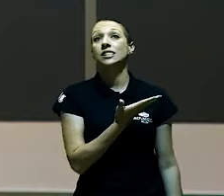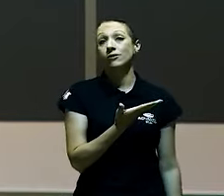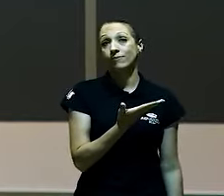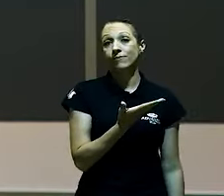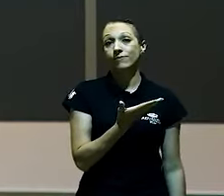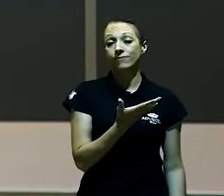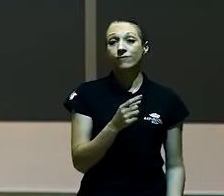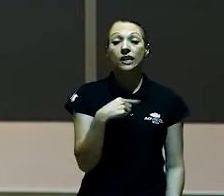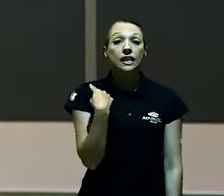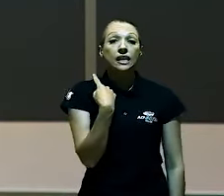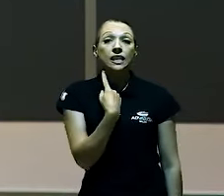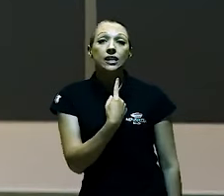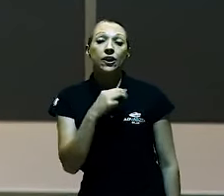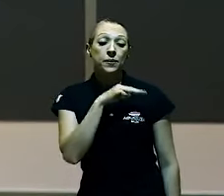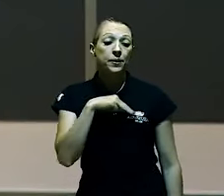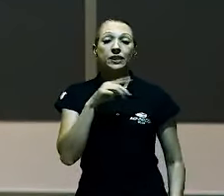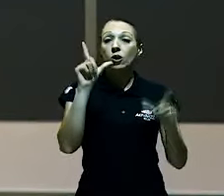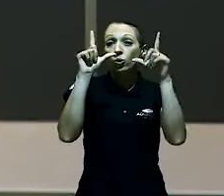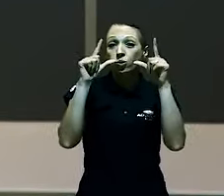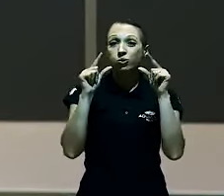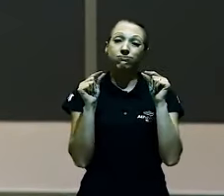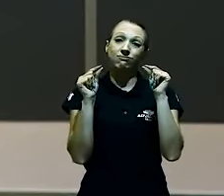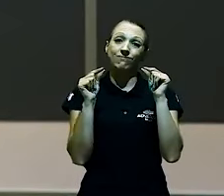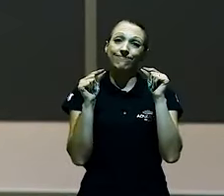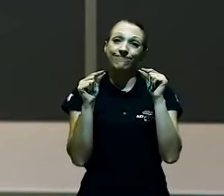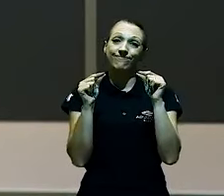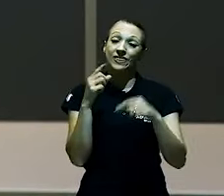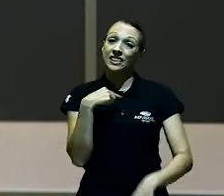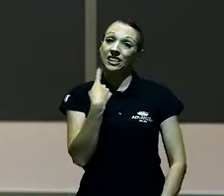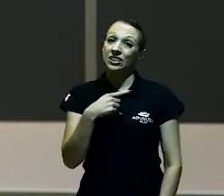e poderíamos fazer, de alguma forma nós estamos dizendo